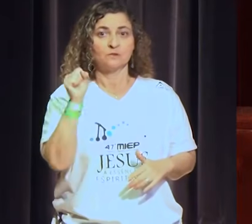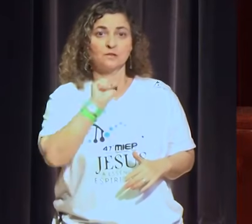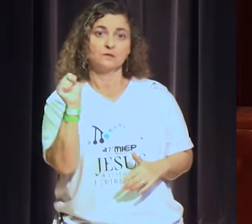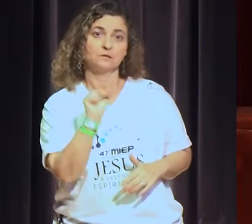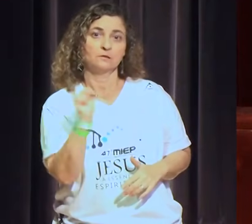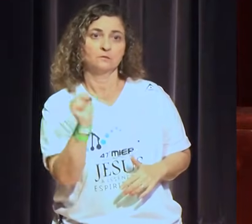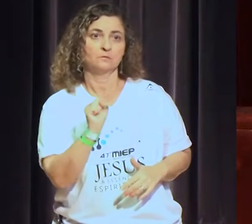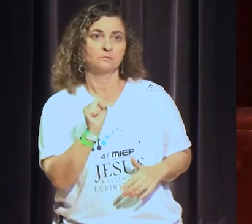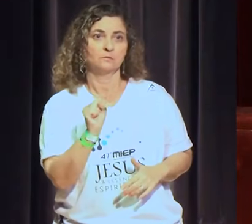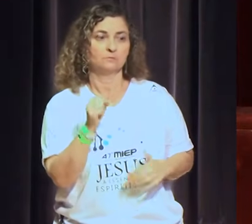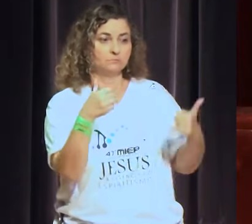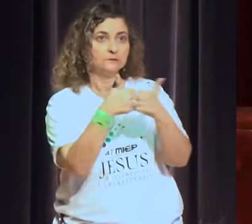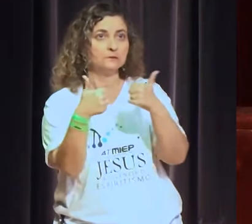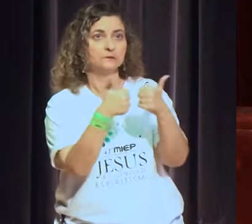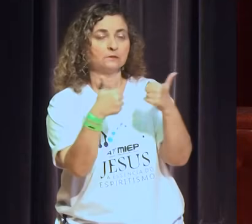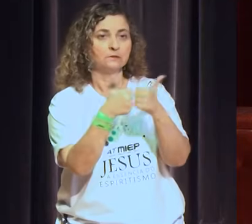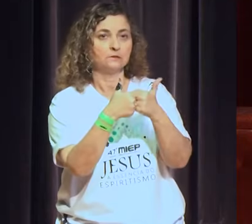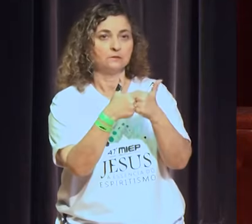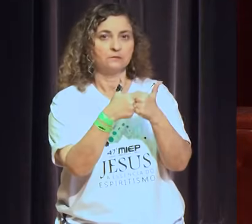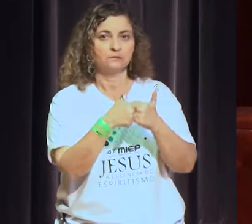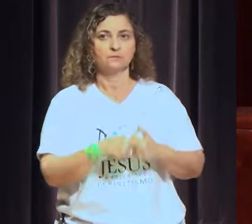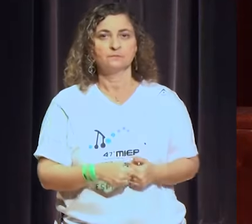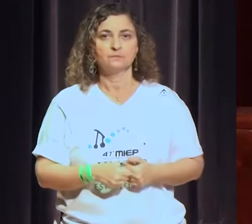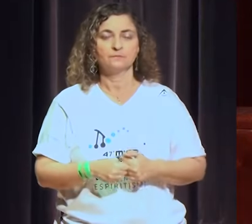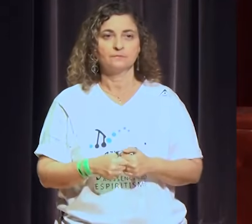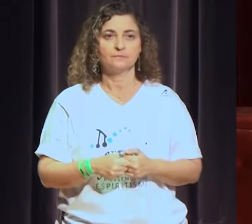Sistema solar vizinho.